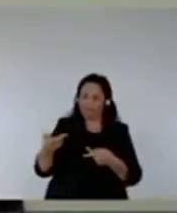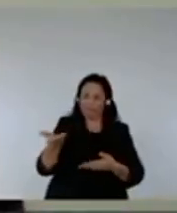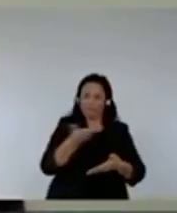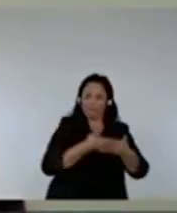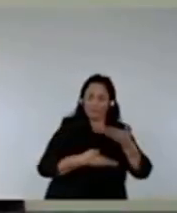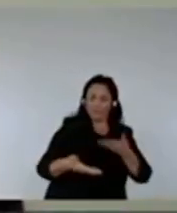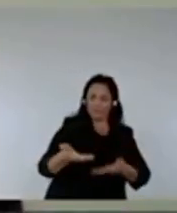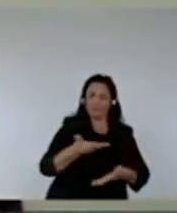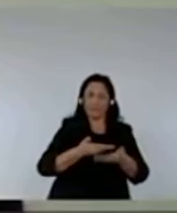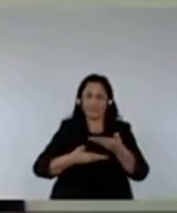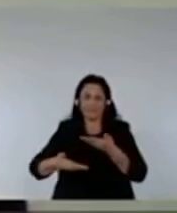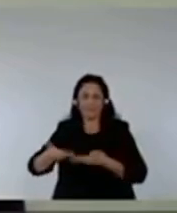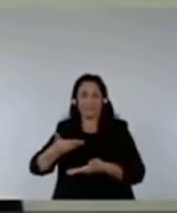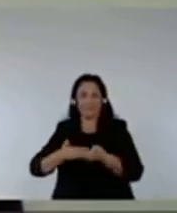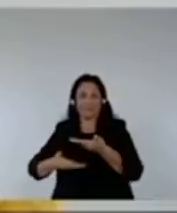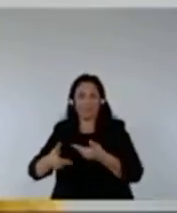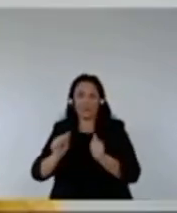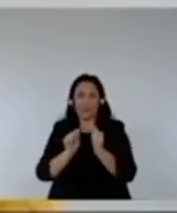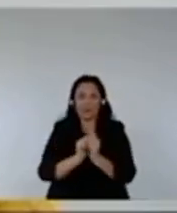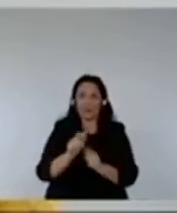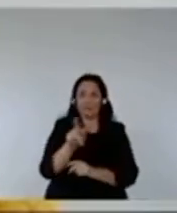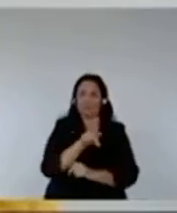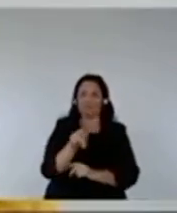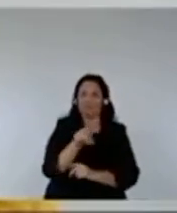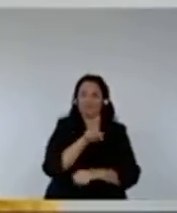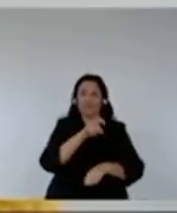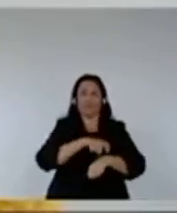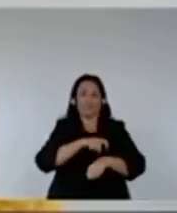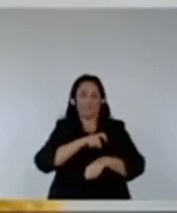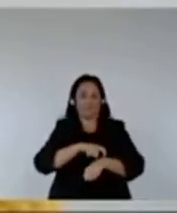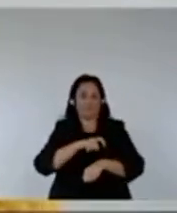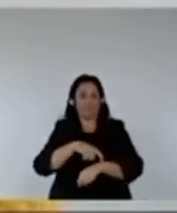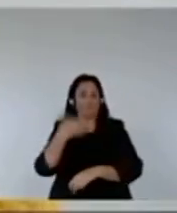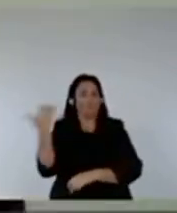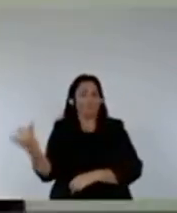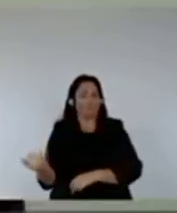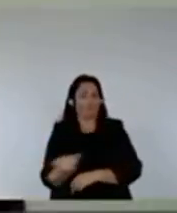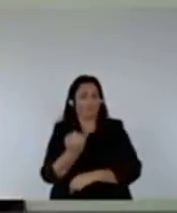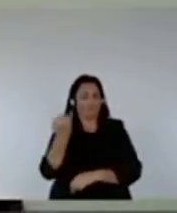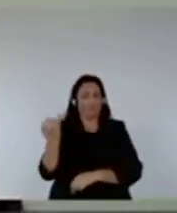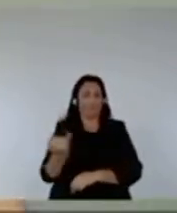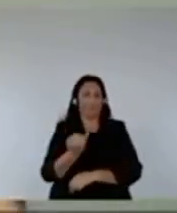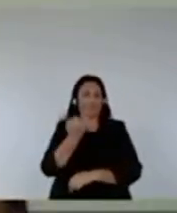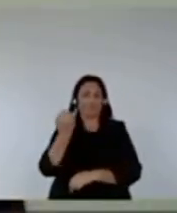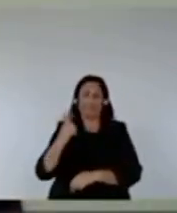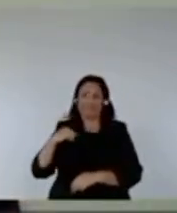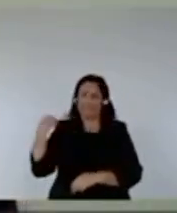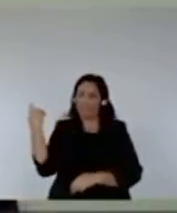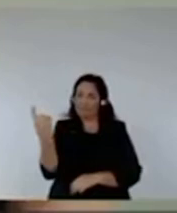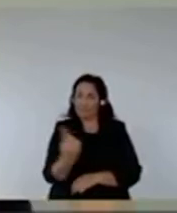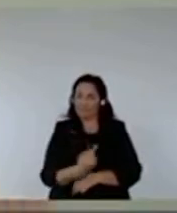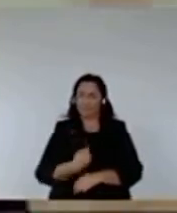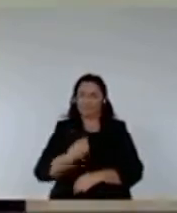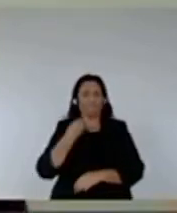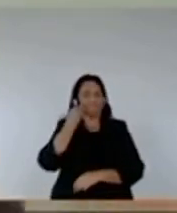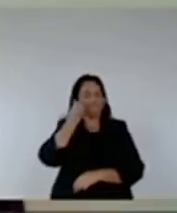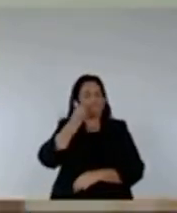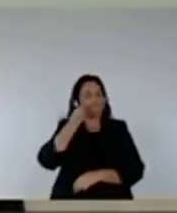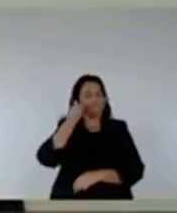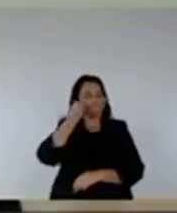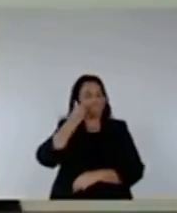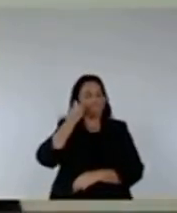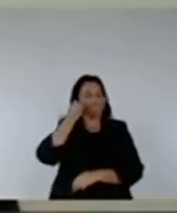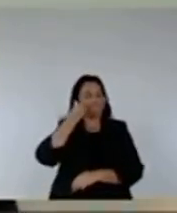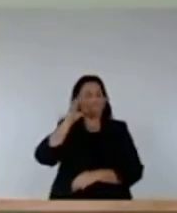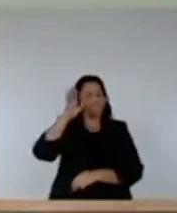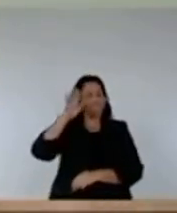com as professoras esse momento tão importante, né? E que nós passamos a pensar de